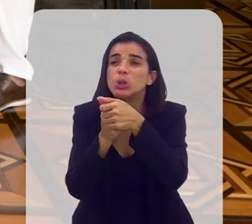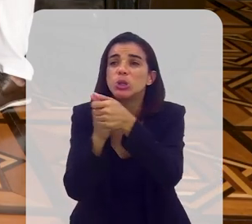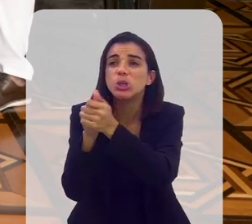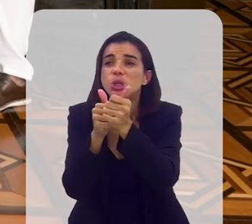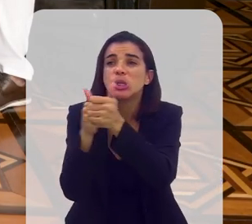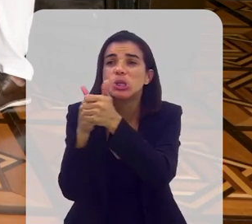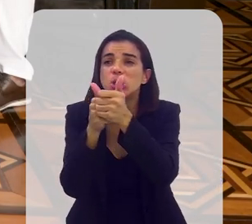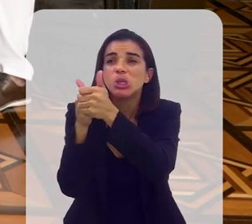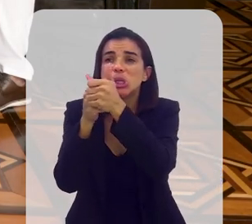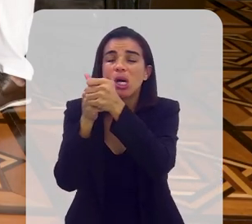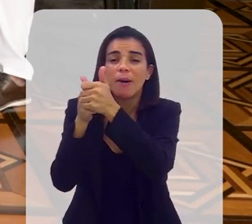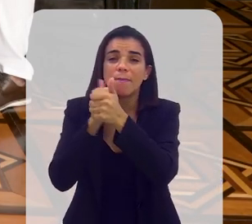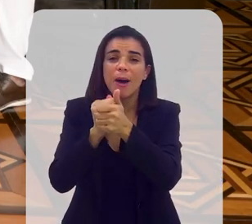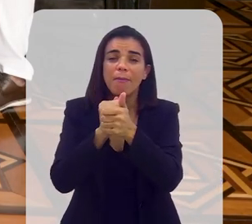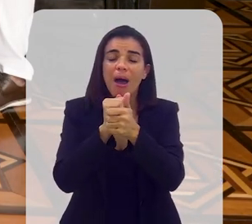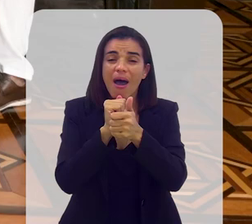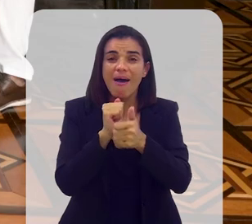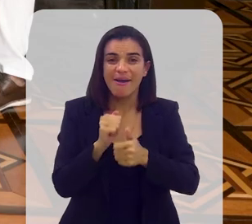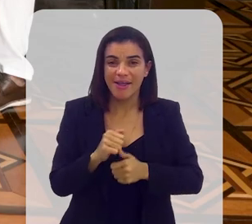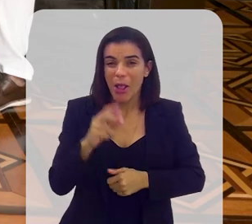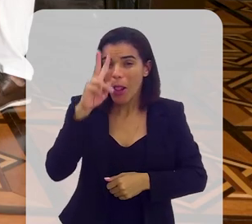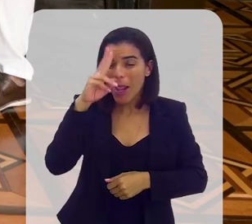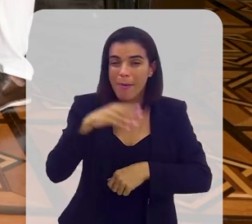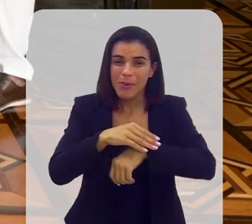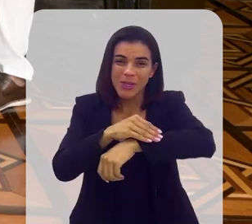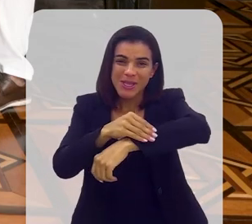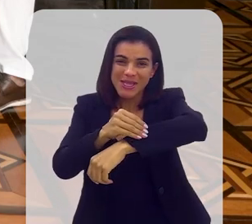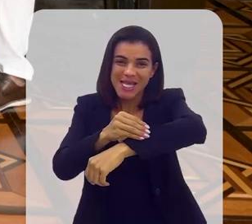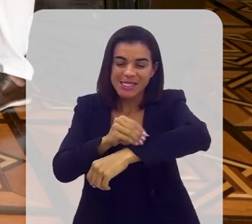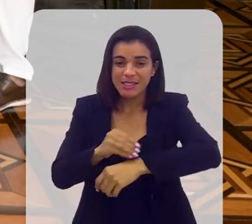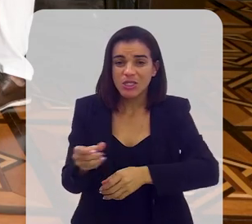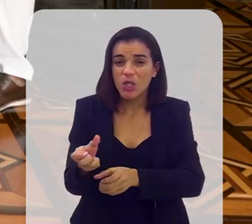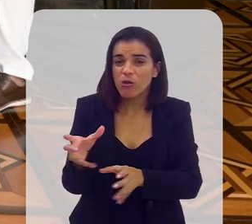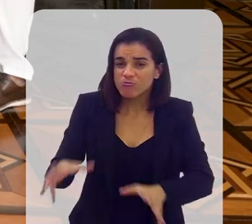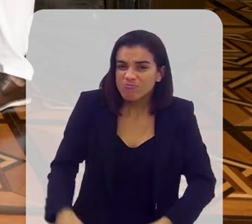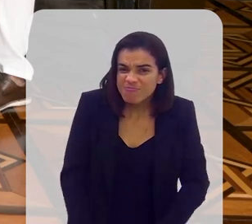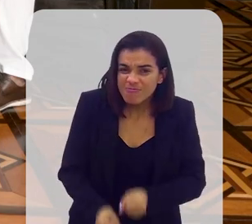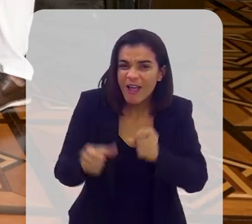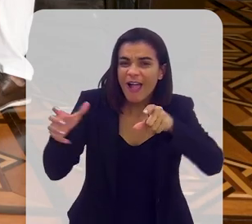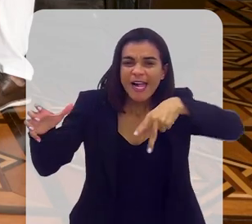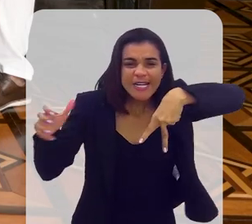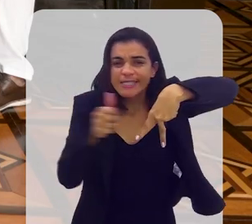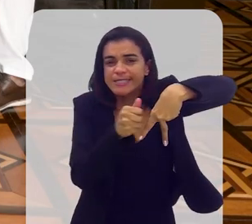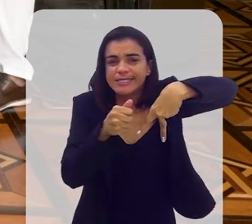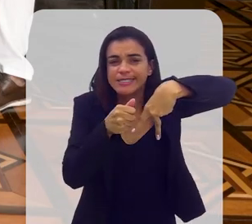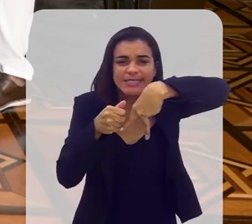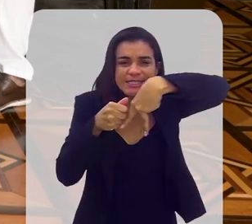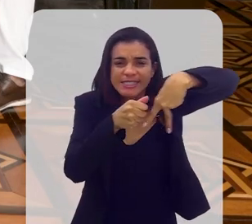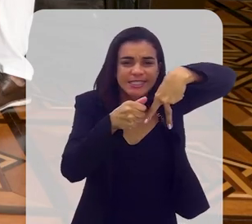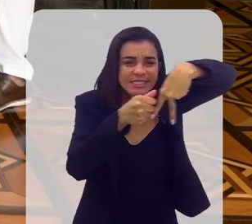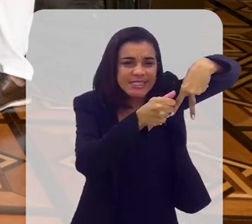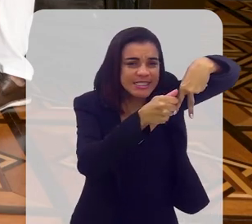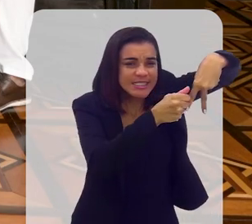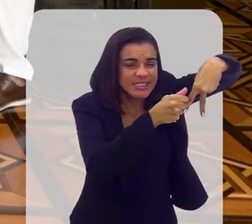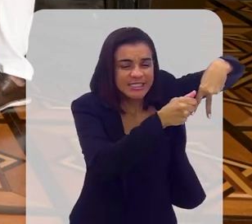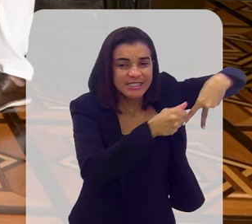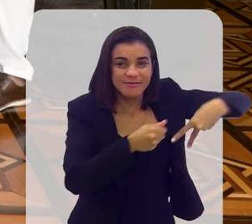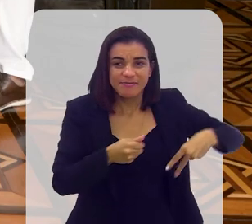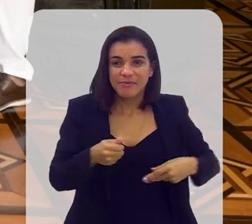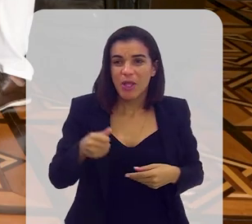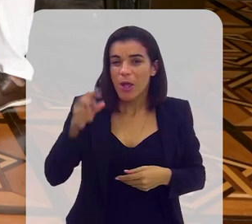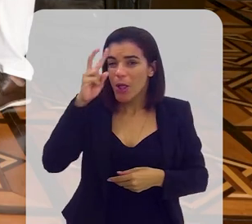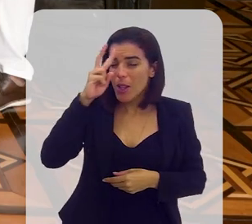barra da saia. Eu fiquei na Coisa barra linda. Da saia. Eu me lembro do tecido, do vestido que ela estava usando. Coisa linda. Olha, 3 anos de idade. Eu me lembro,